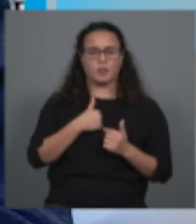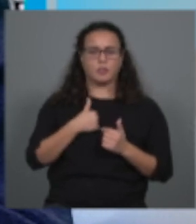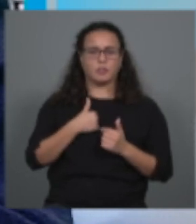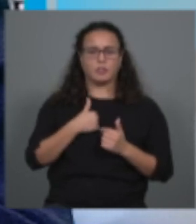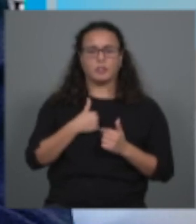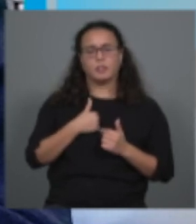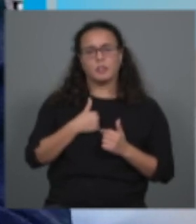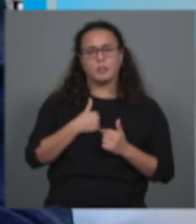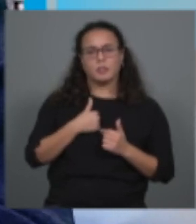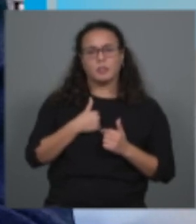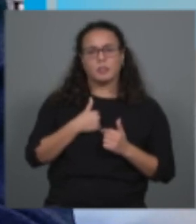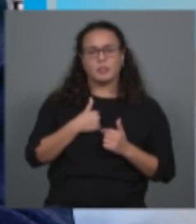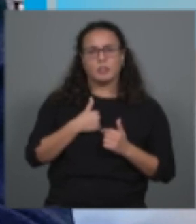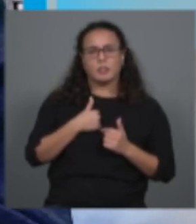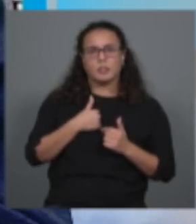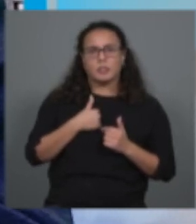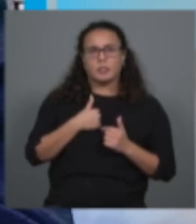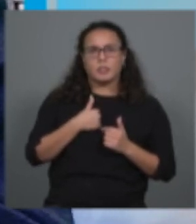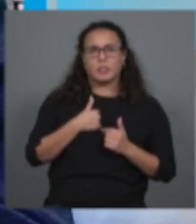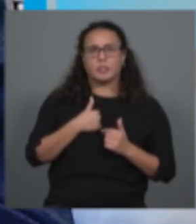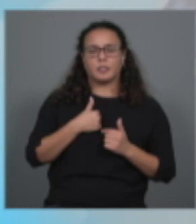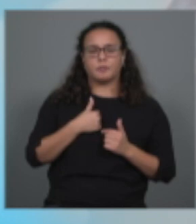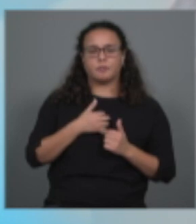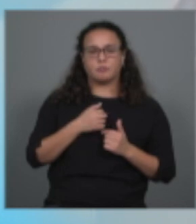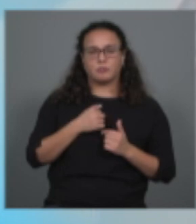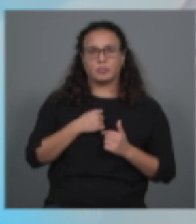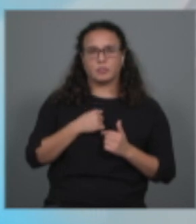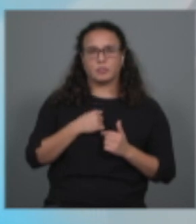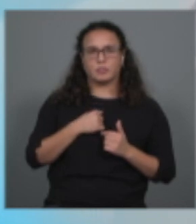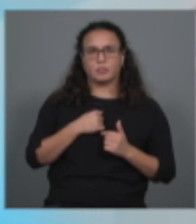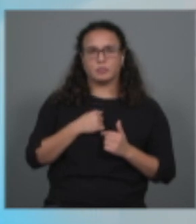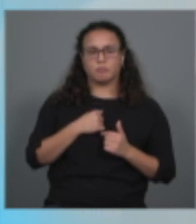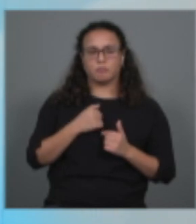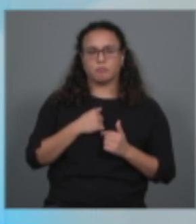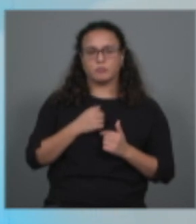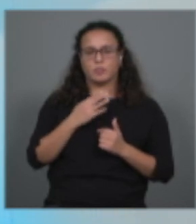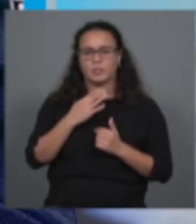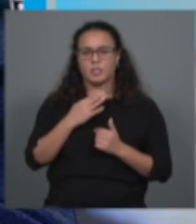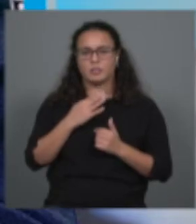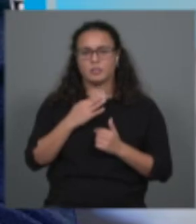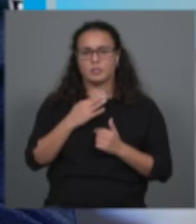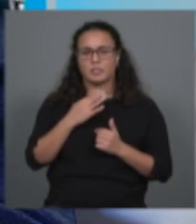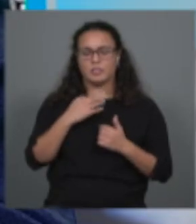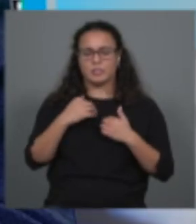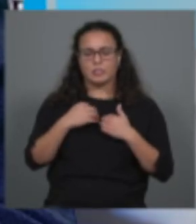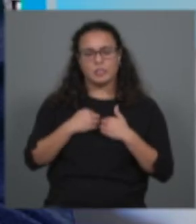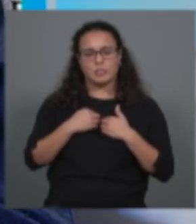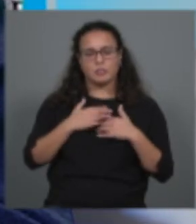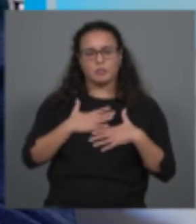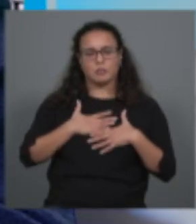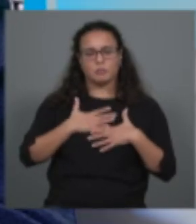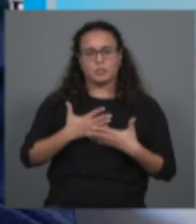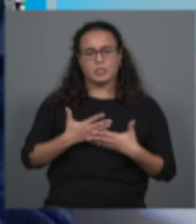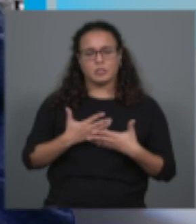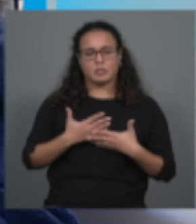não diria desordenado, porque ele era alguém que se gastava para o outro. E gastava-se a ele e gastava tudo o que lhe